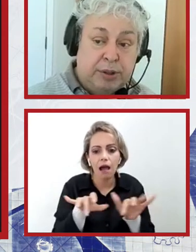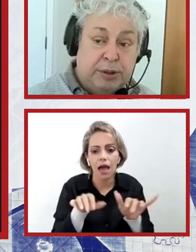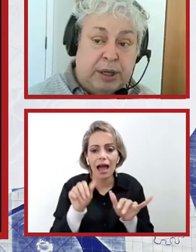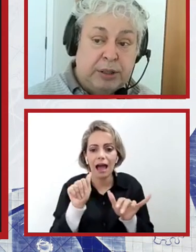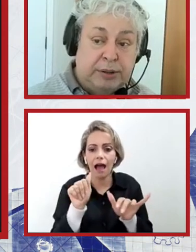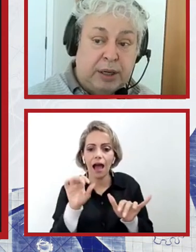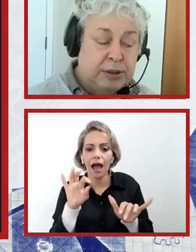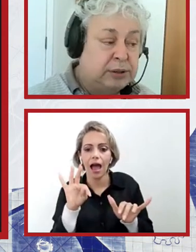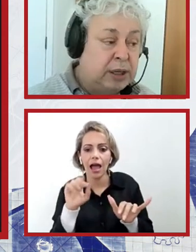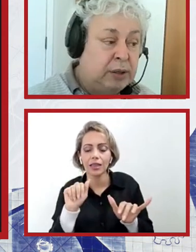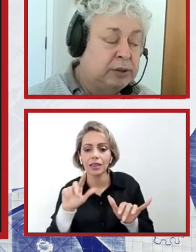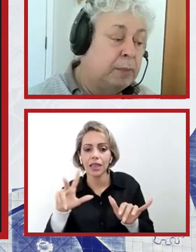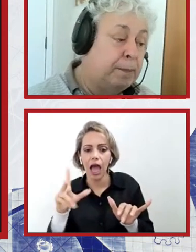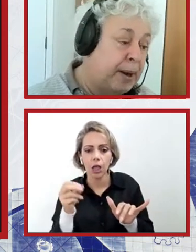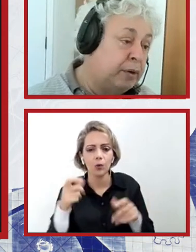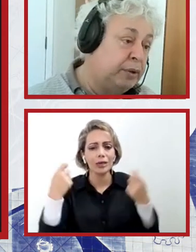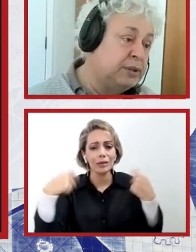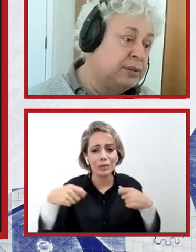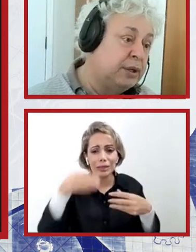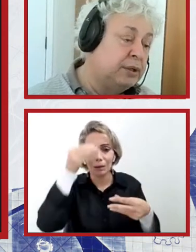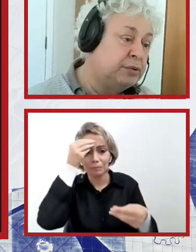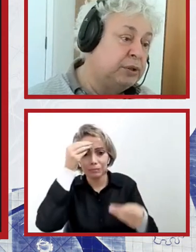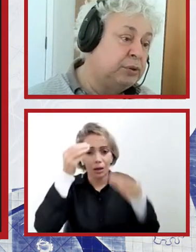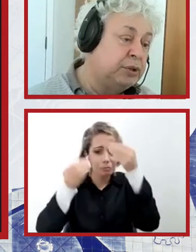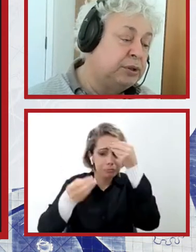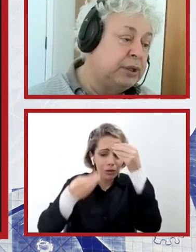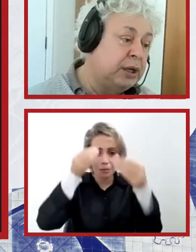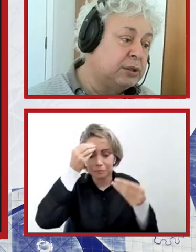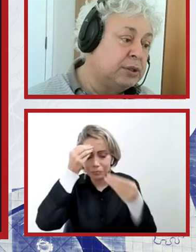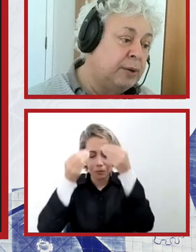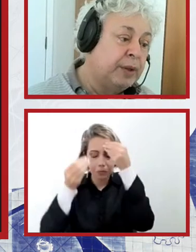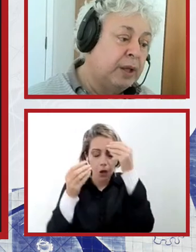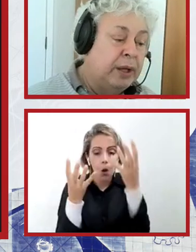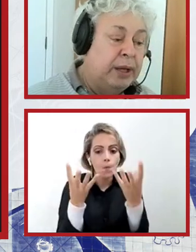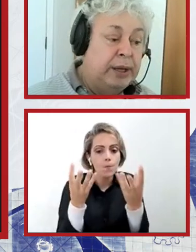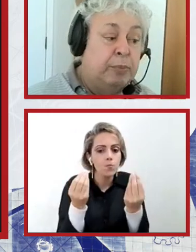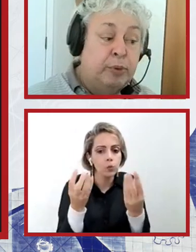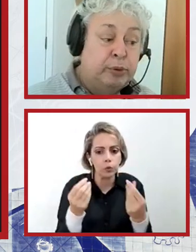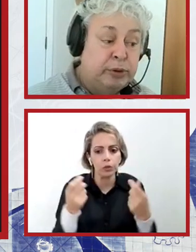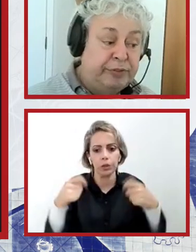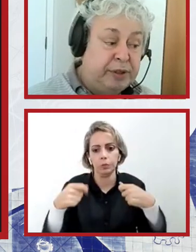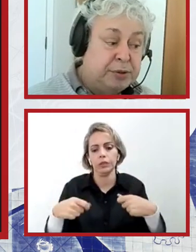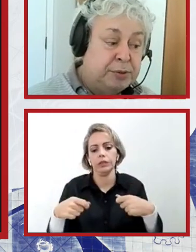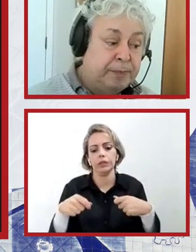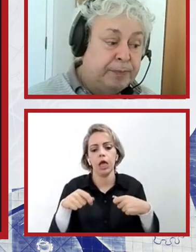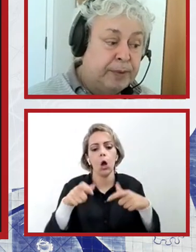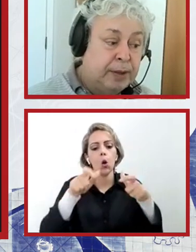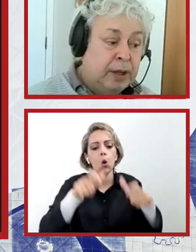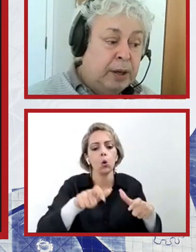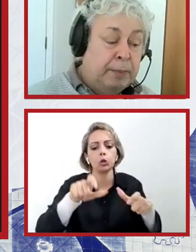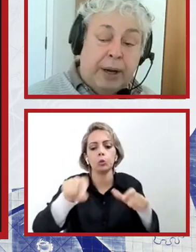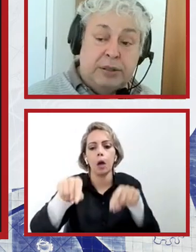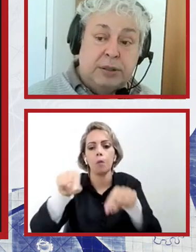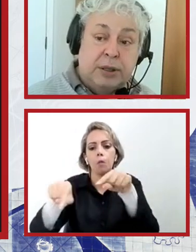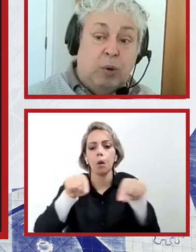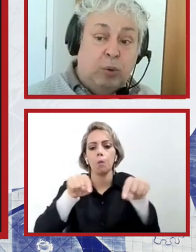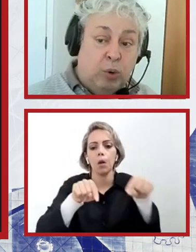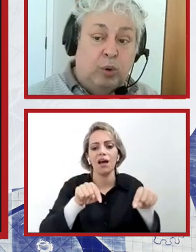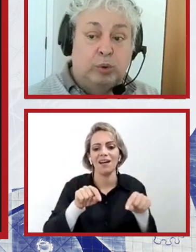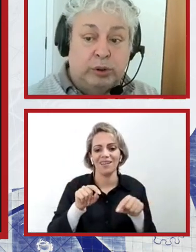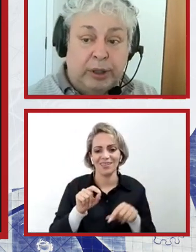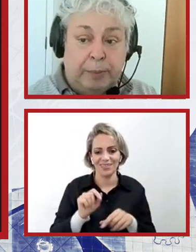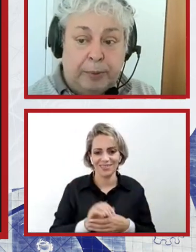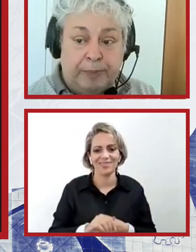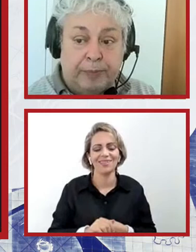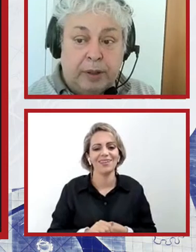uma grande quantidade de teclas de atalho. Então, para o iniciante, o leitor de telas, ele é muito difícil. Mas,